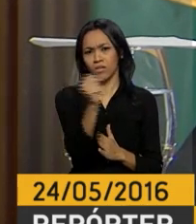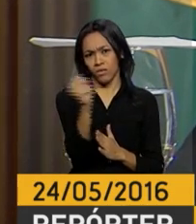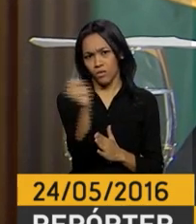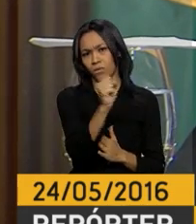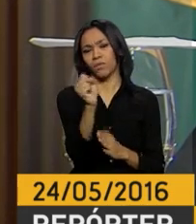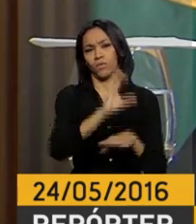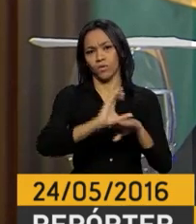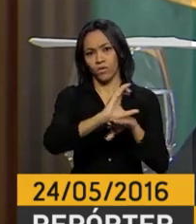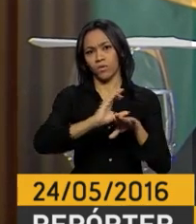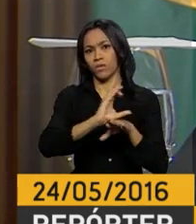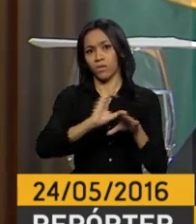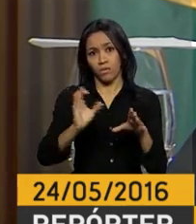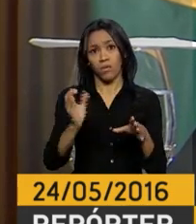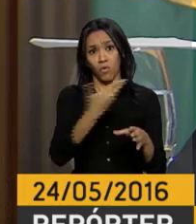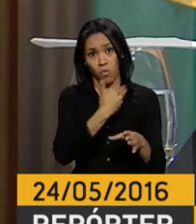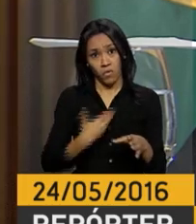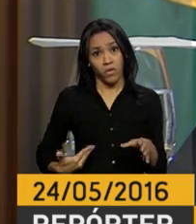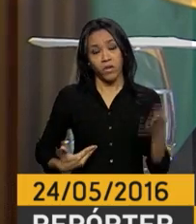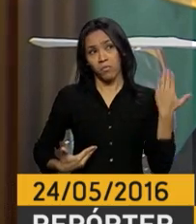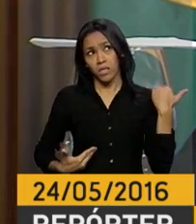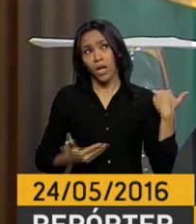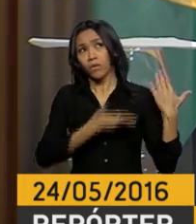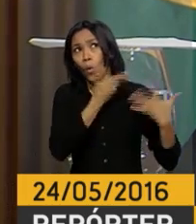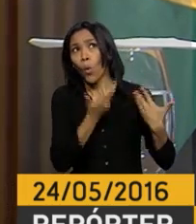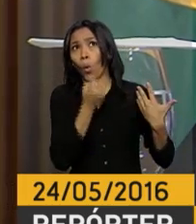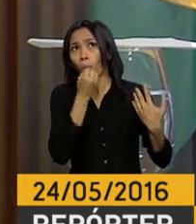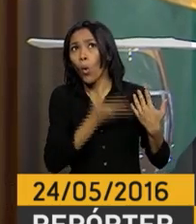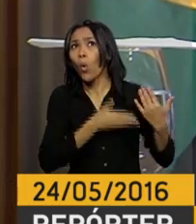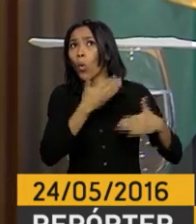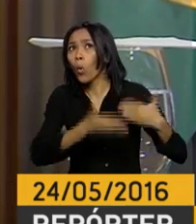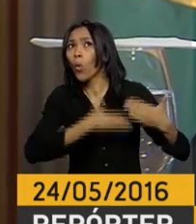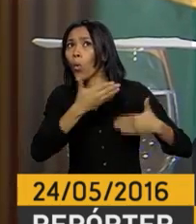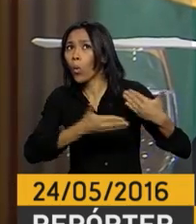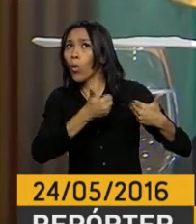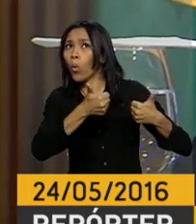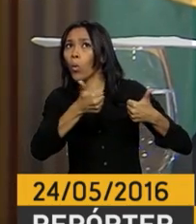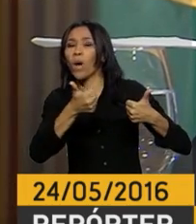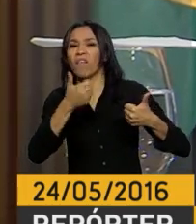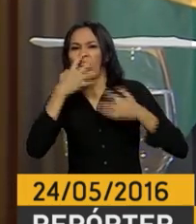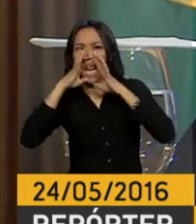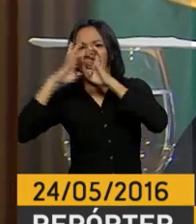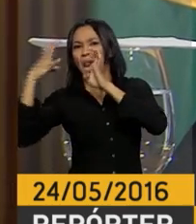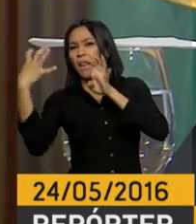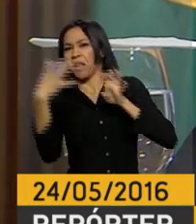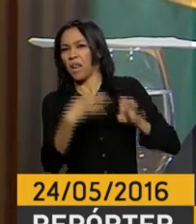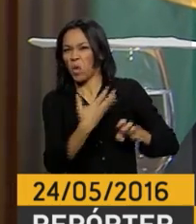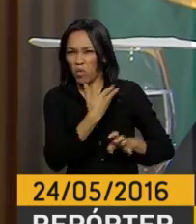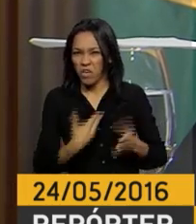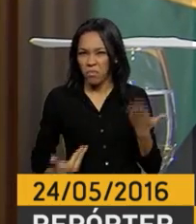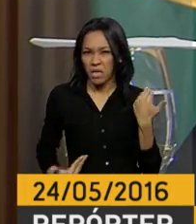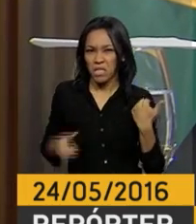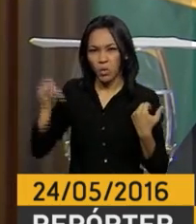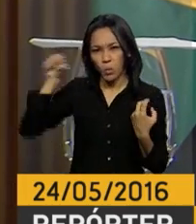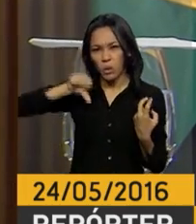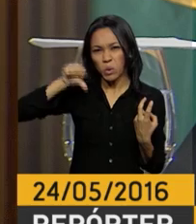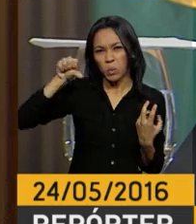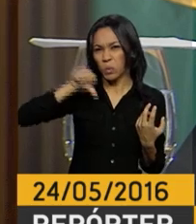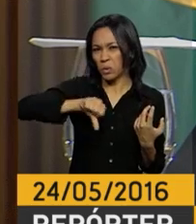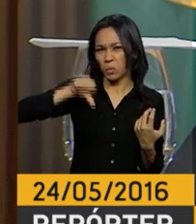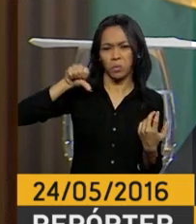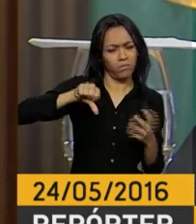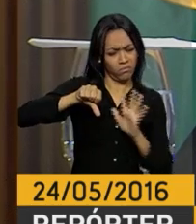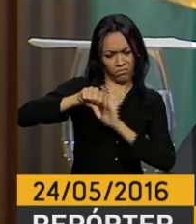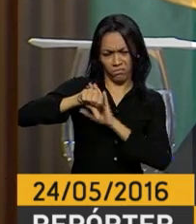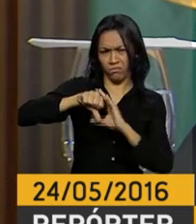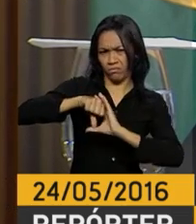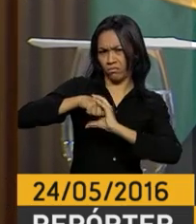produziram efeitos benévolos para o país. Não vamos ficar com essa mania de criticar quem saiu ou quem esteve. Nós vamos olhar para